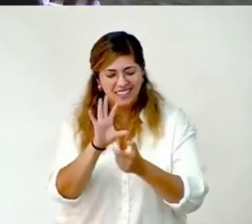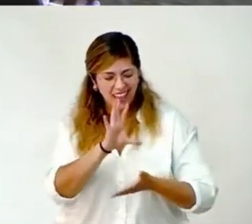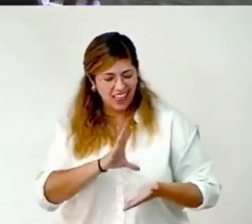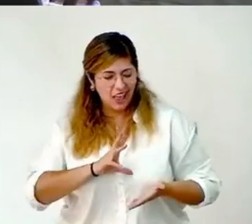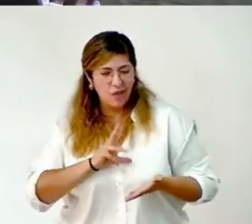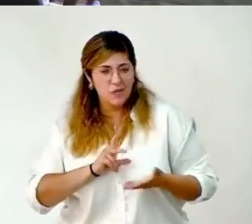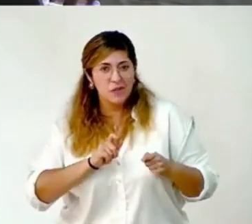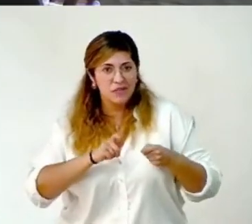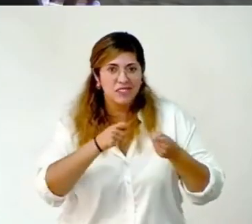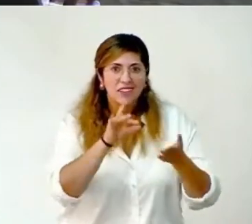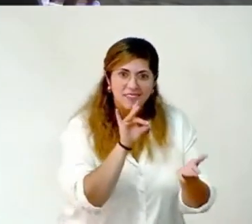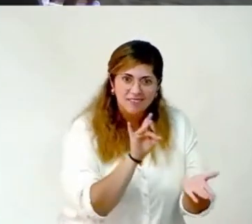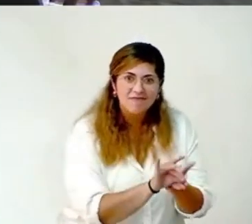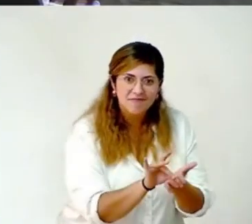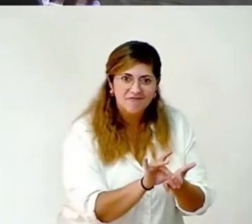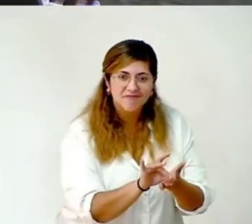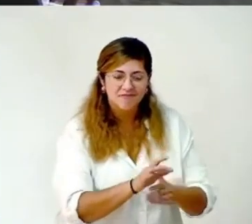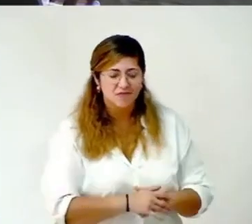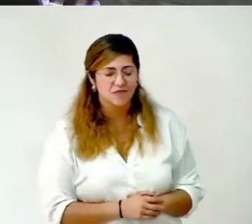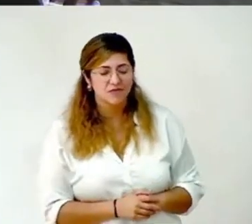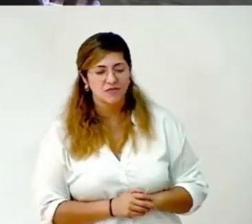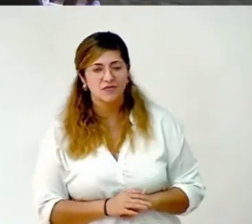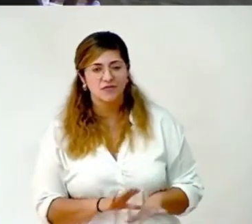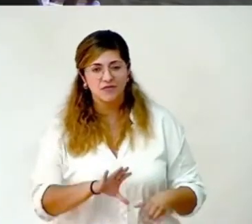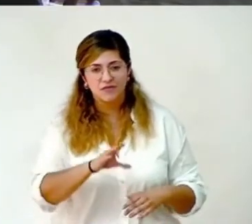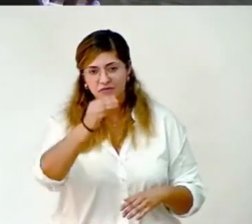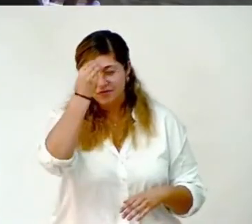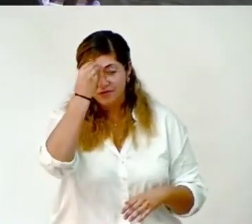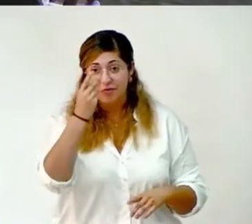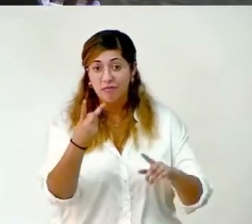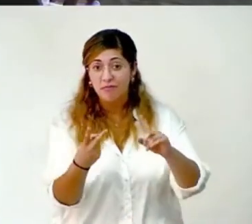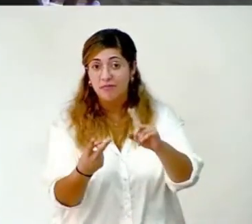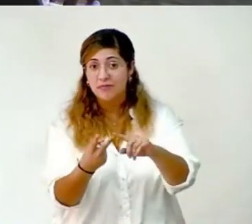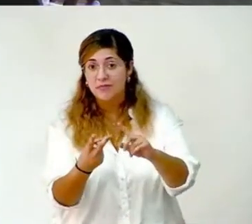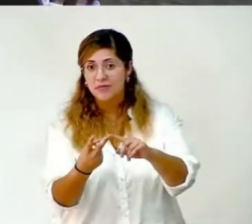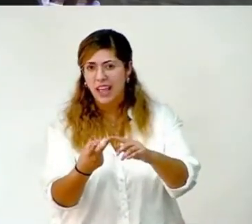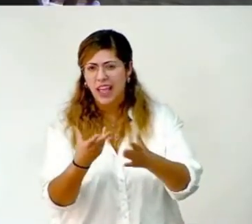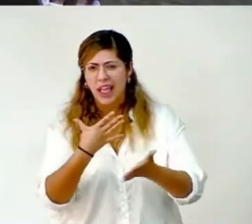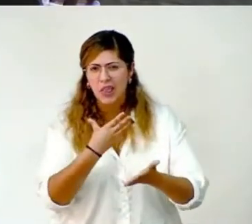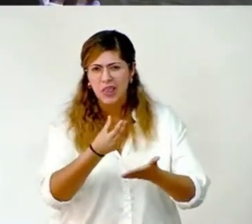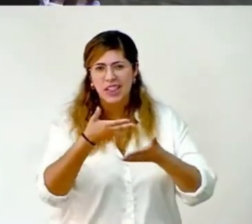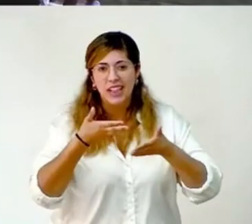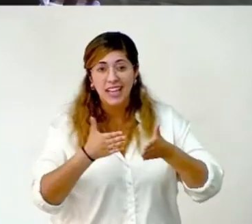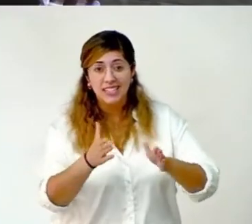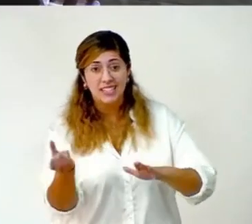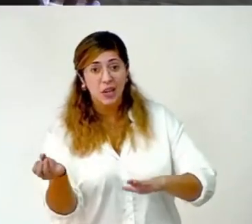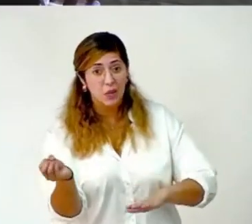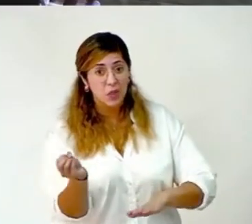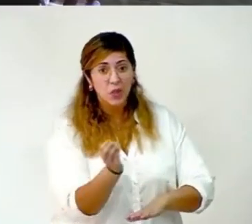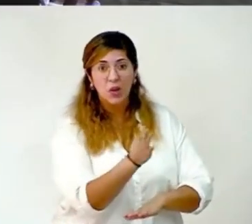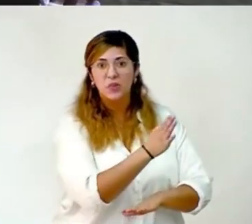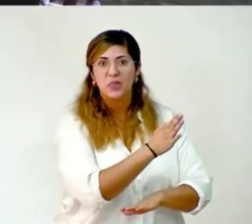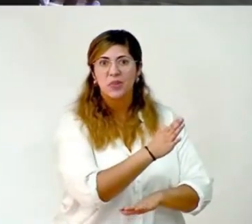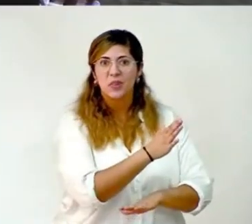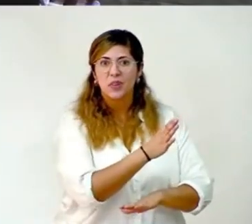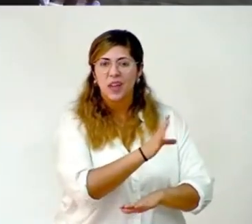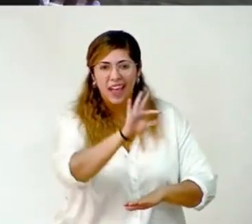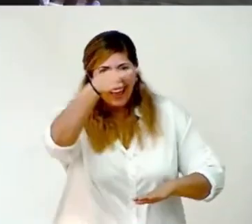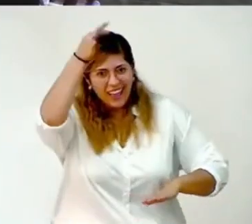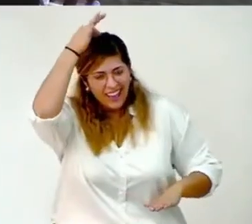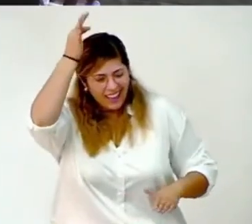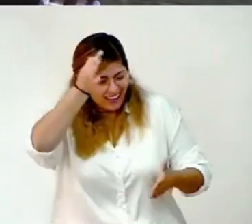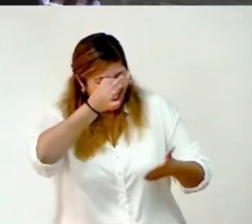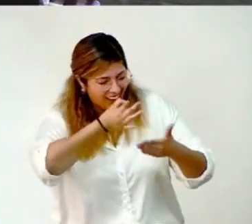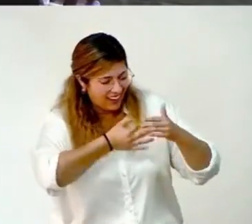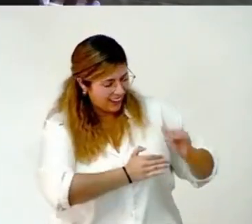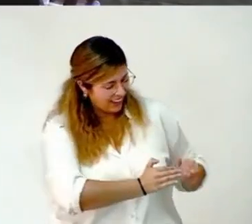Em terceiro lugar, somente os filhos de Deus, aqueles que nasceram de novo, aqueles que são templo do Espírito Santo, aqueles que estão